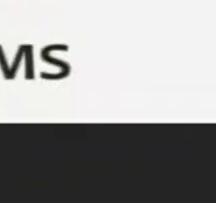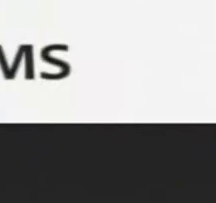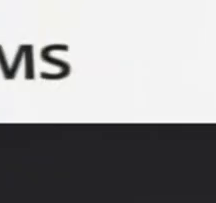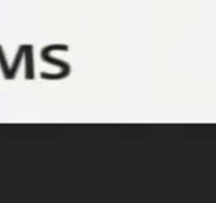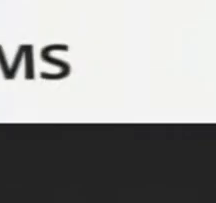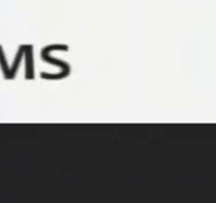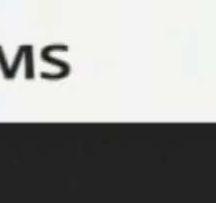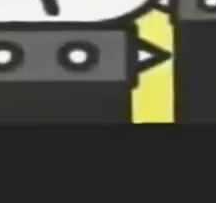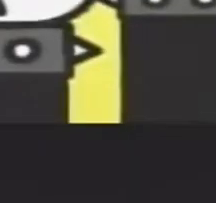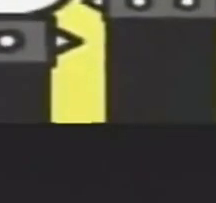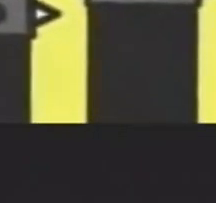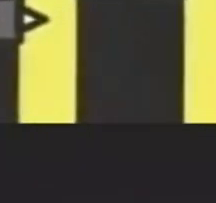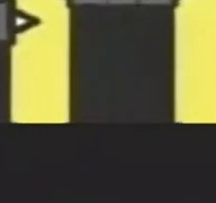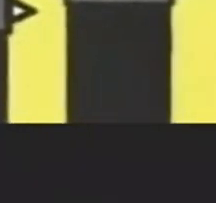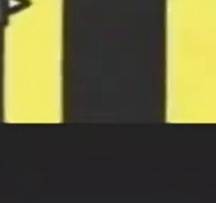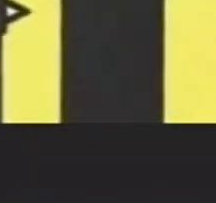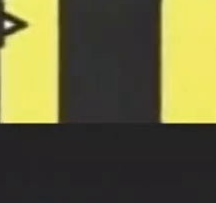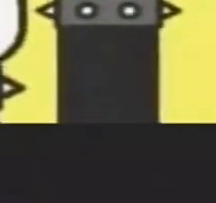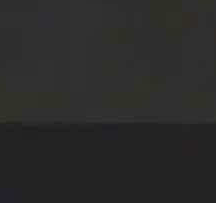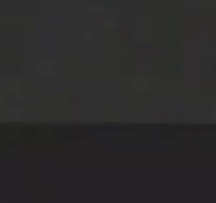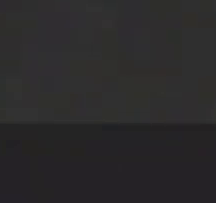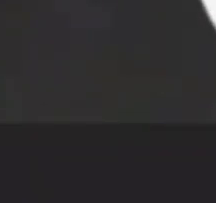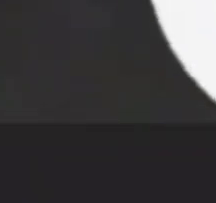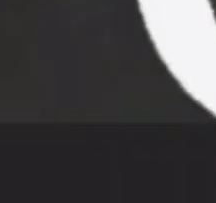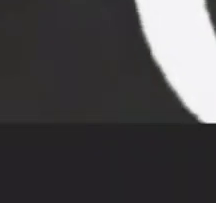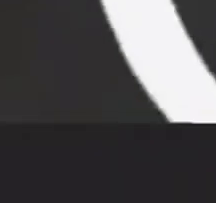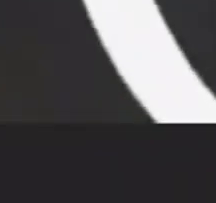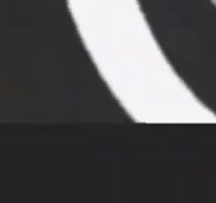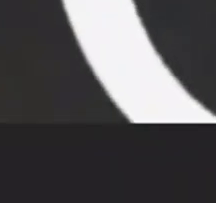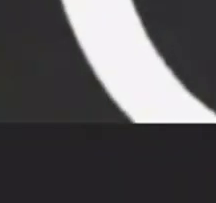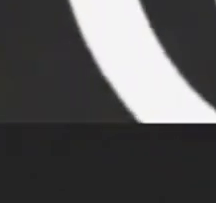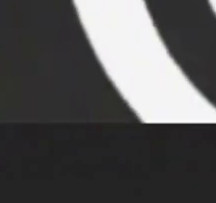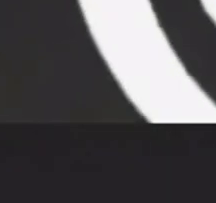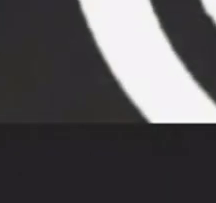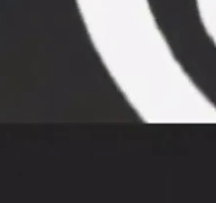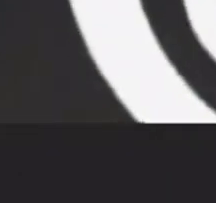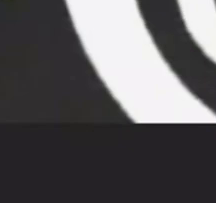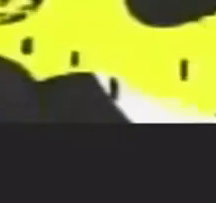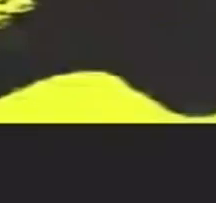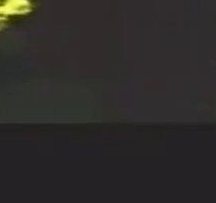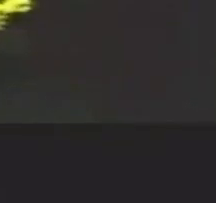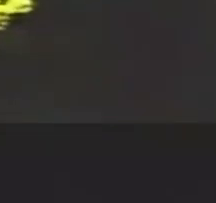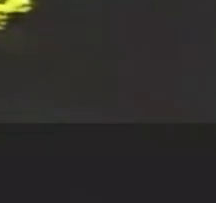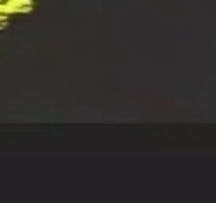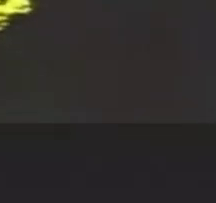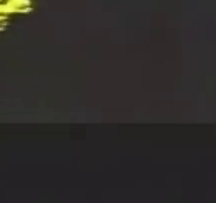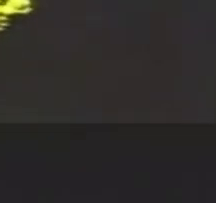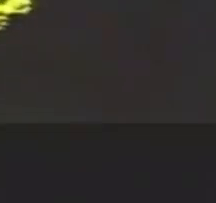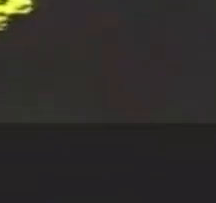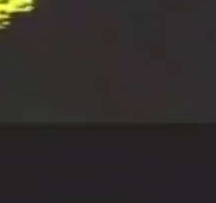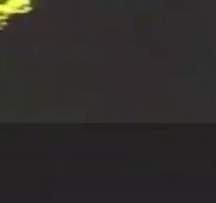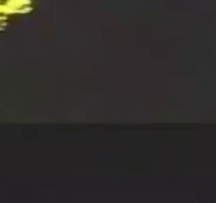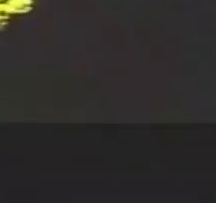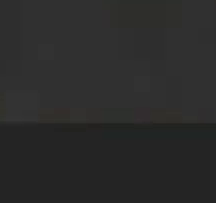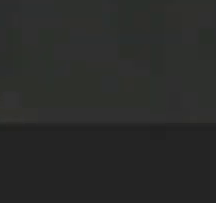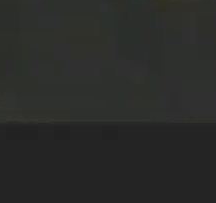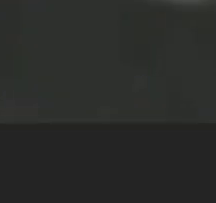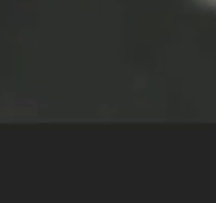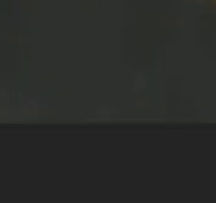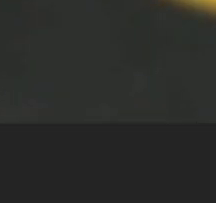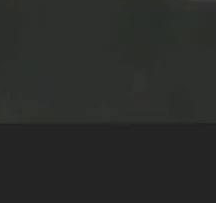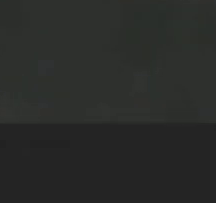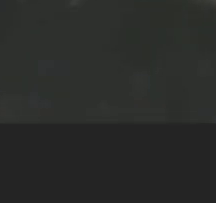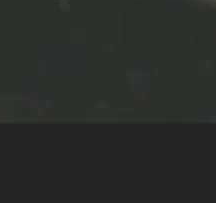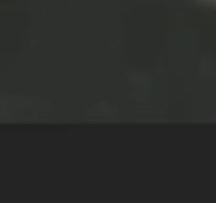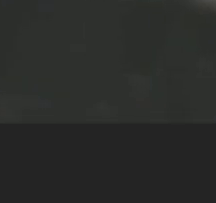no clube indaiá acontece o maior festival de rock do estado banda no rock serão dois dias de muito rock com dez